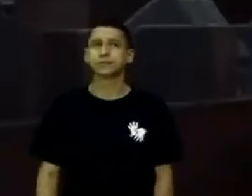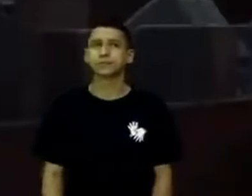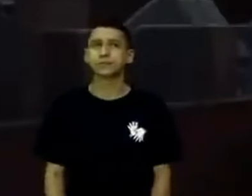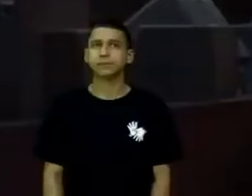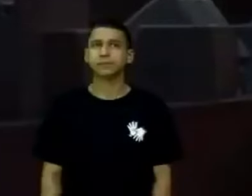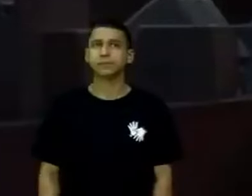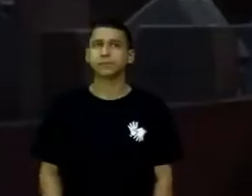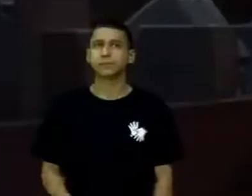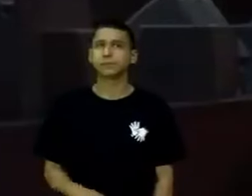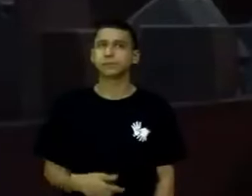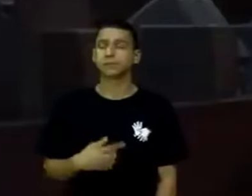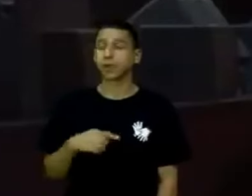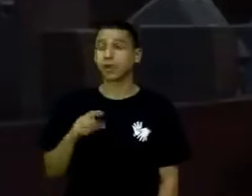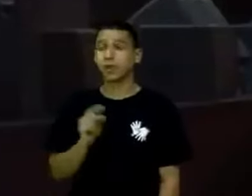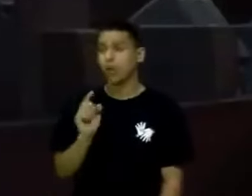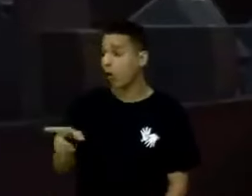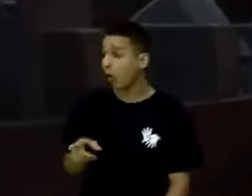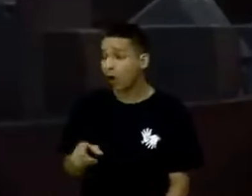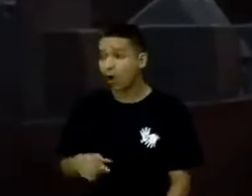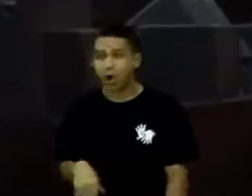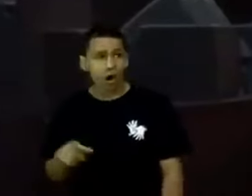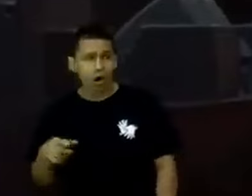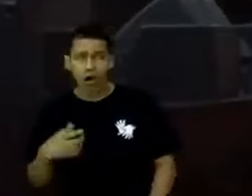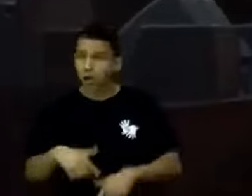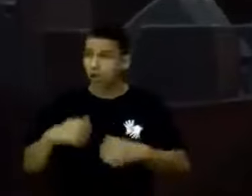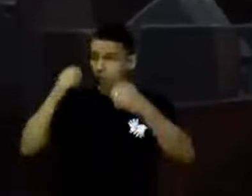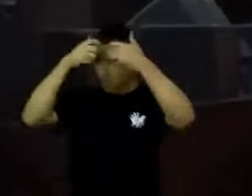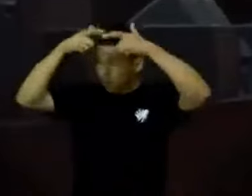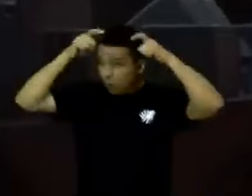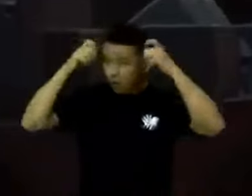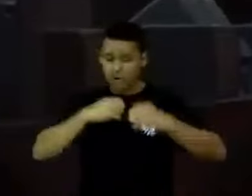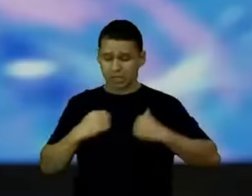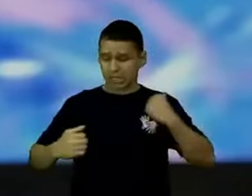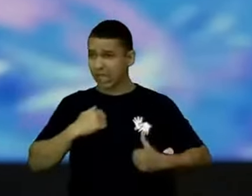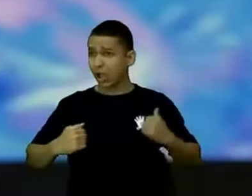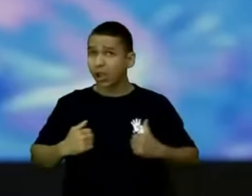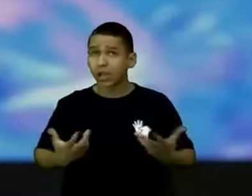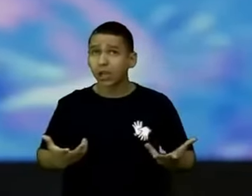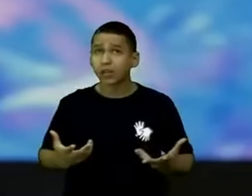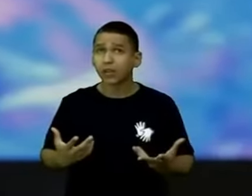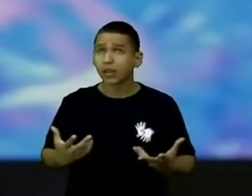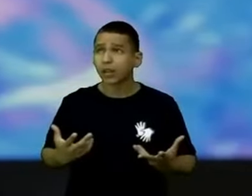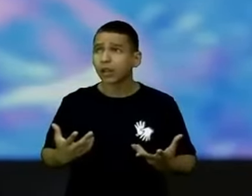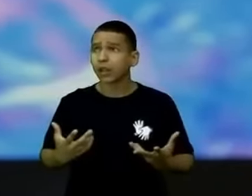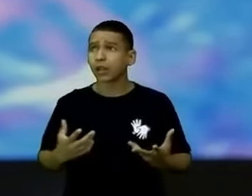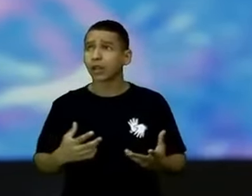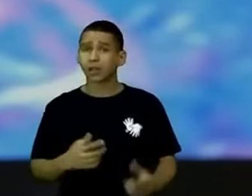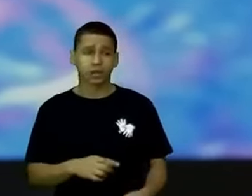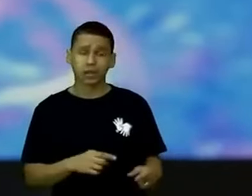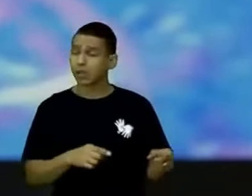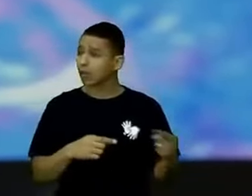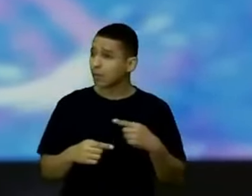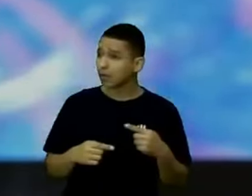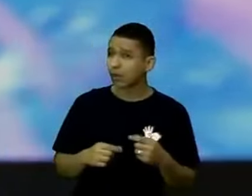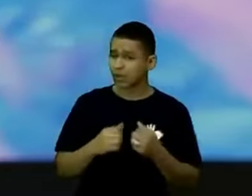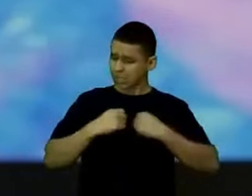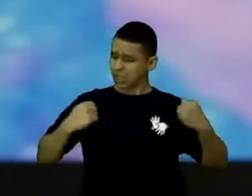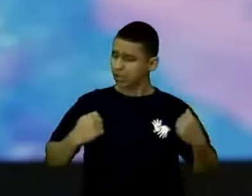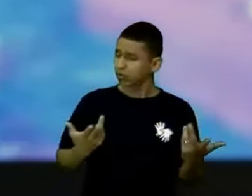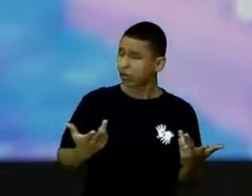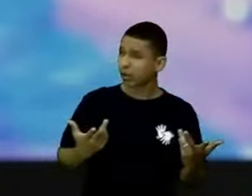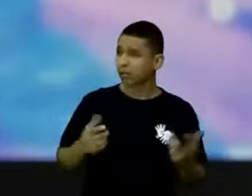alguém fala, oh, o rei está rasgando as vestes. Quê? Por quê? Chegou uma carta aí mandando ele curar uma doença que não tem cura. Aí o profeta vai lá e